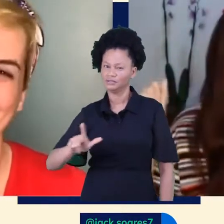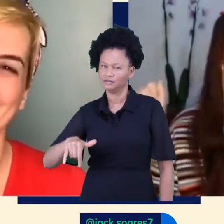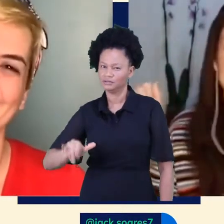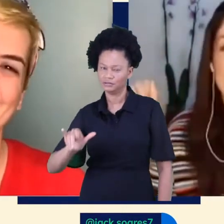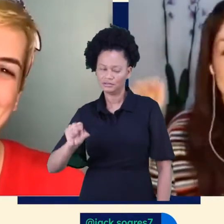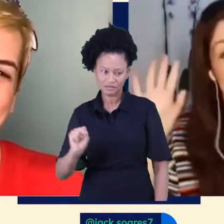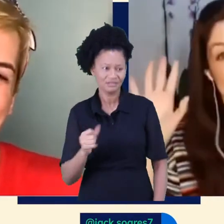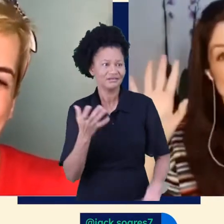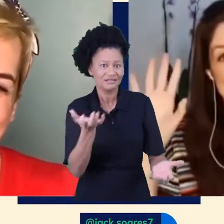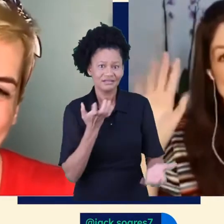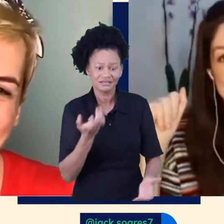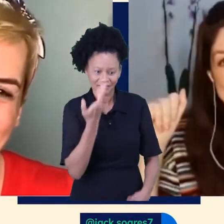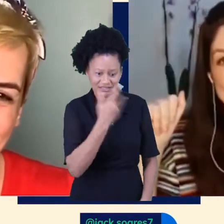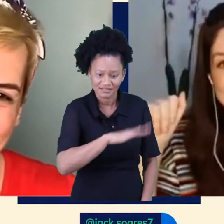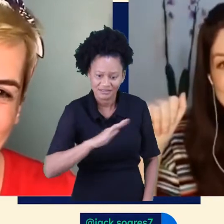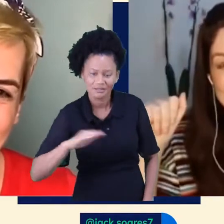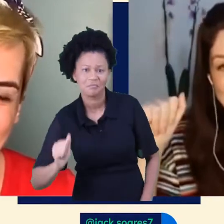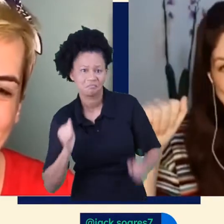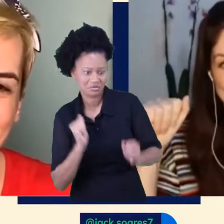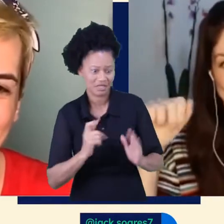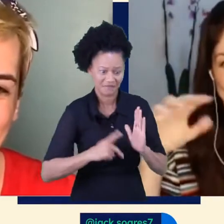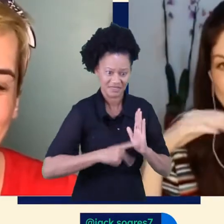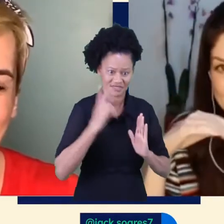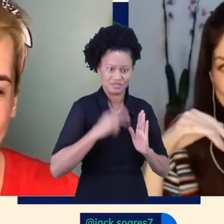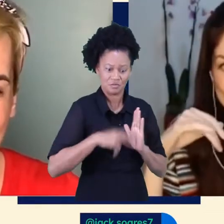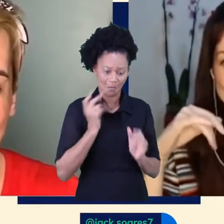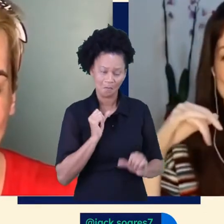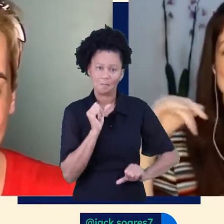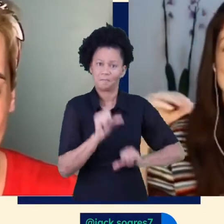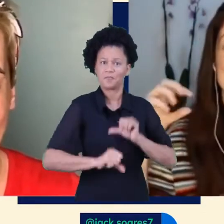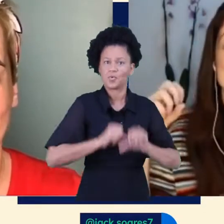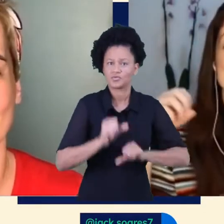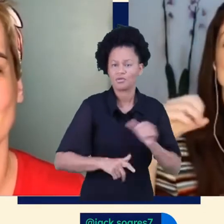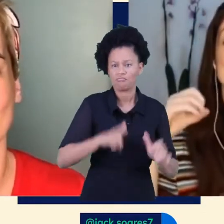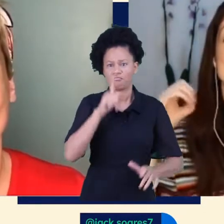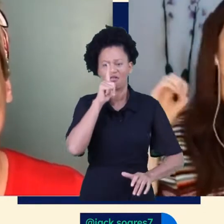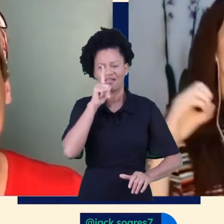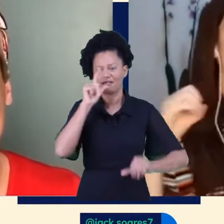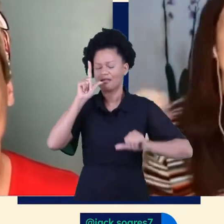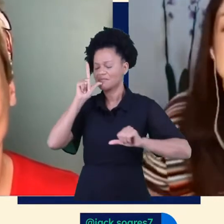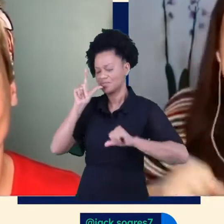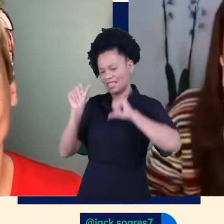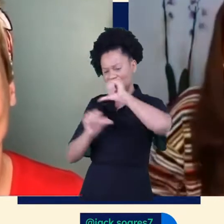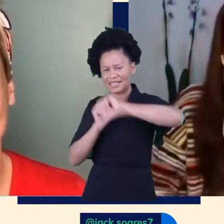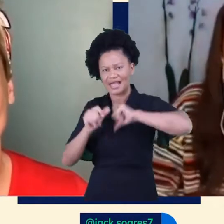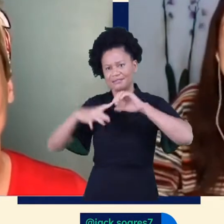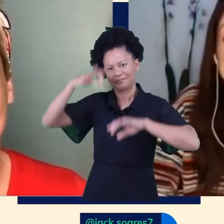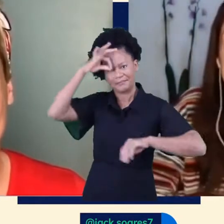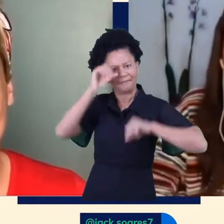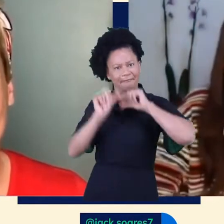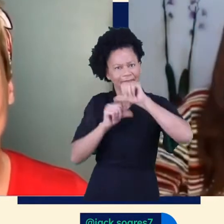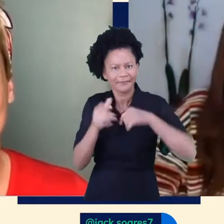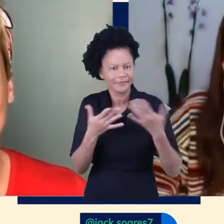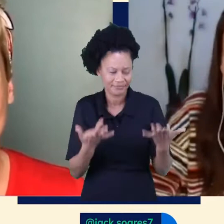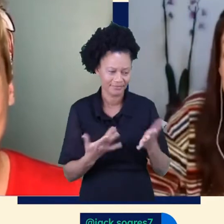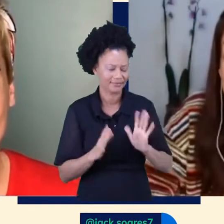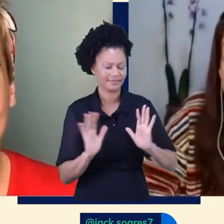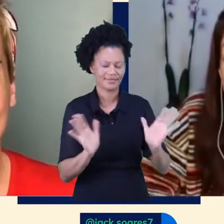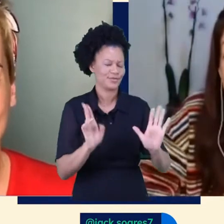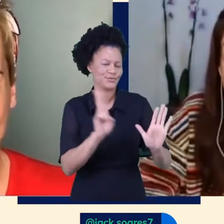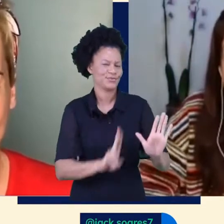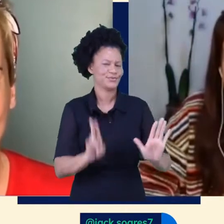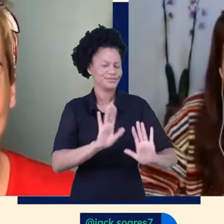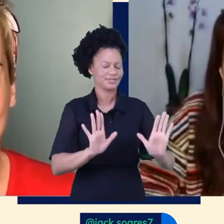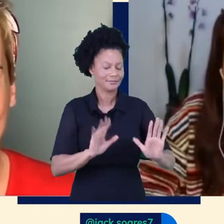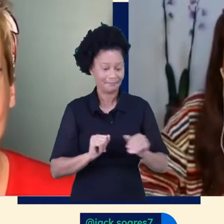para mudar, que as pessoas chamam de mudança de sexo, né? Não é esse o termo que a gente usa, gente. Para mudar o sexo com 12 anos, que absurdo. Gente, isso é